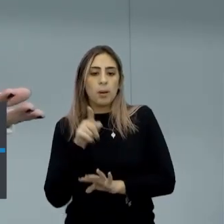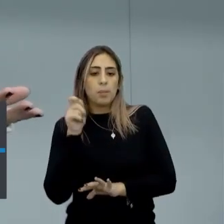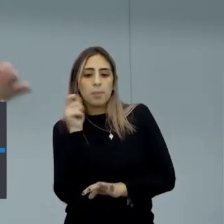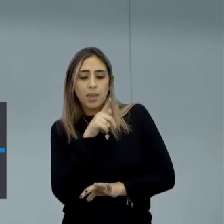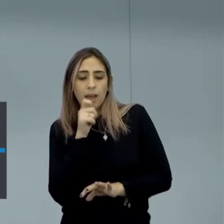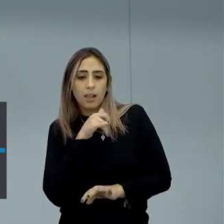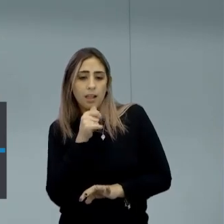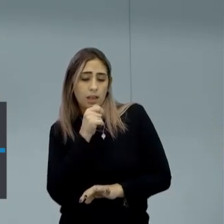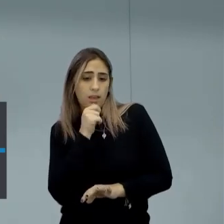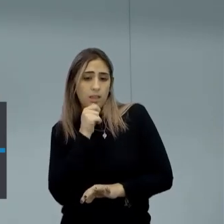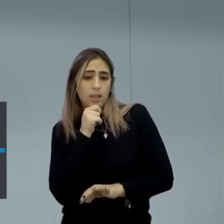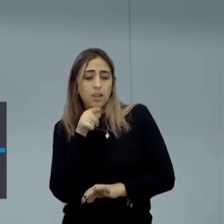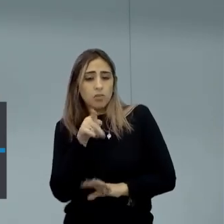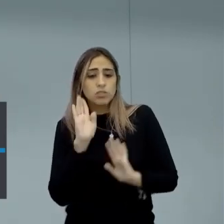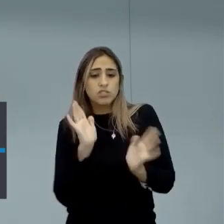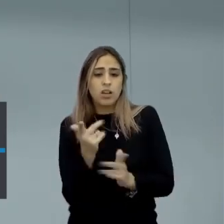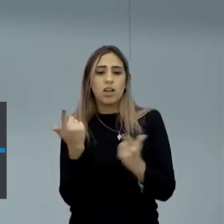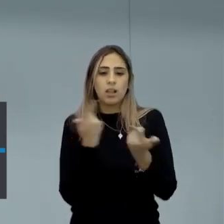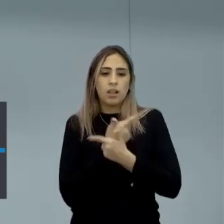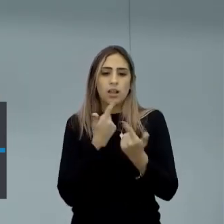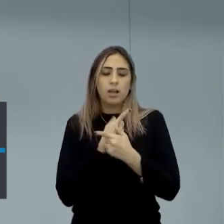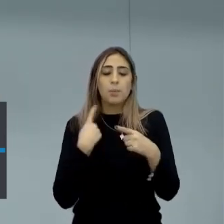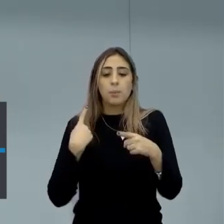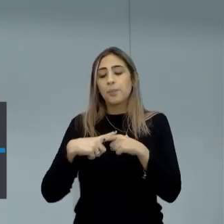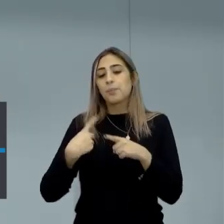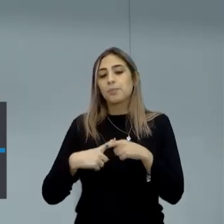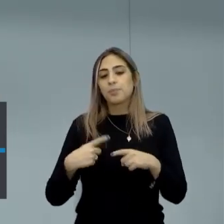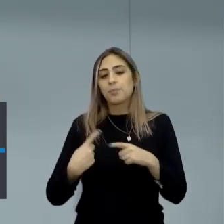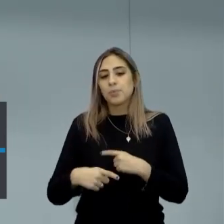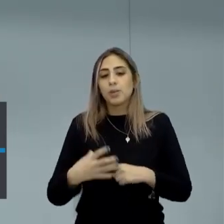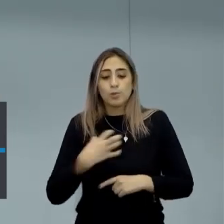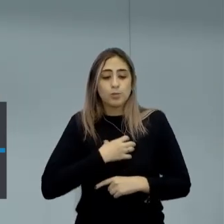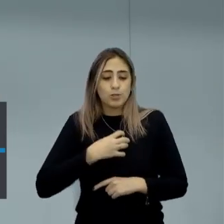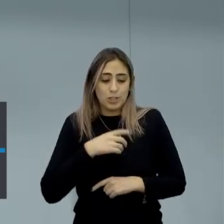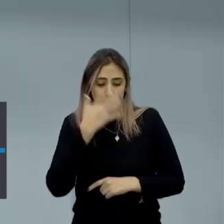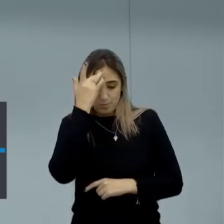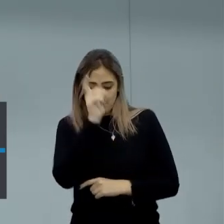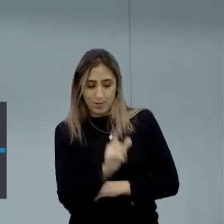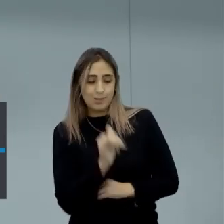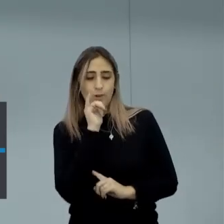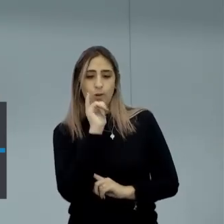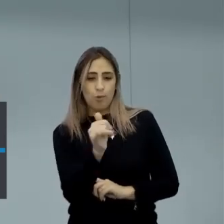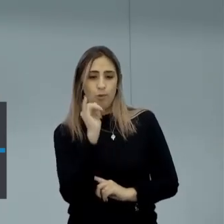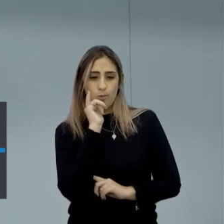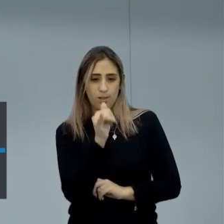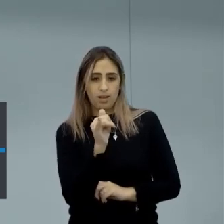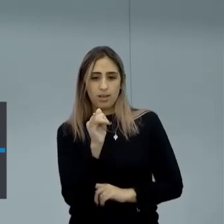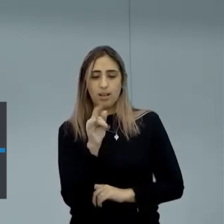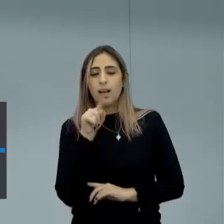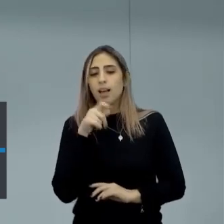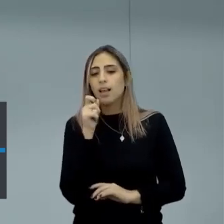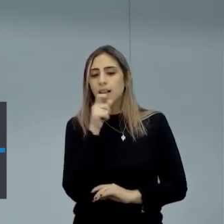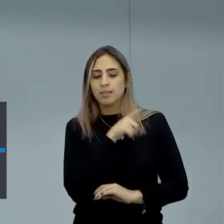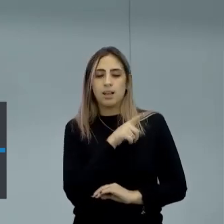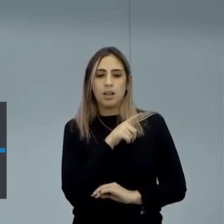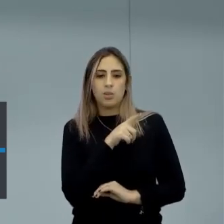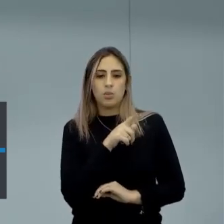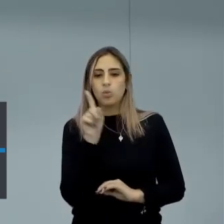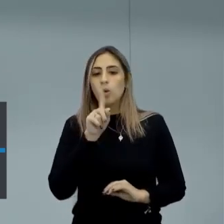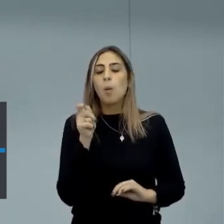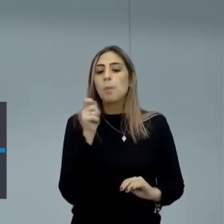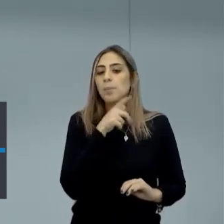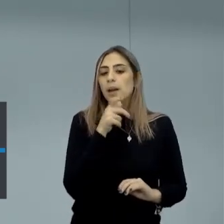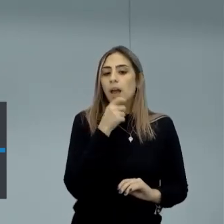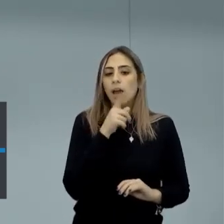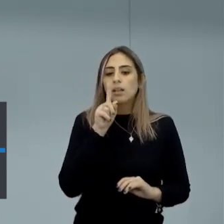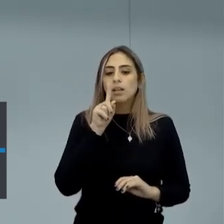piada ainda e você já está rindo, mas porque o modo de contar, né? E às vezes não é uma piada